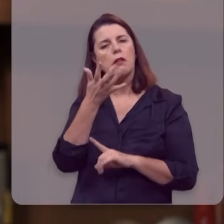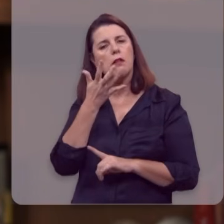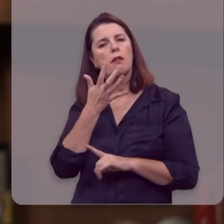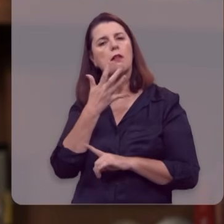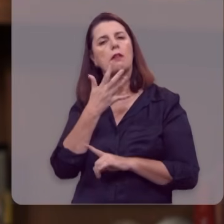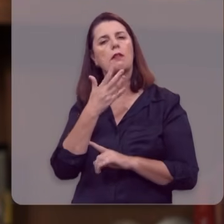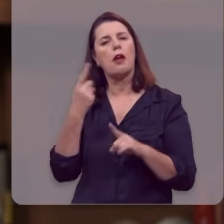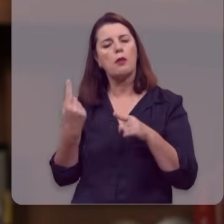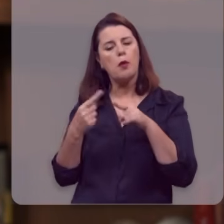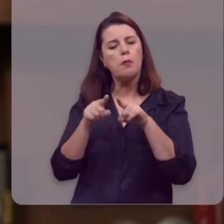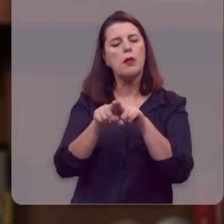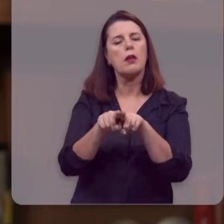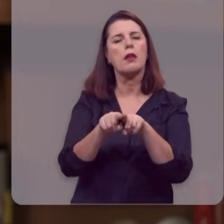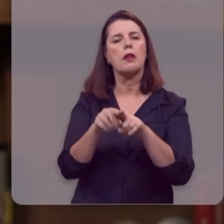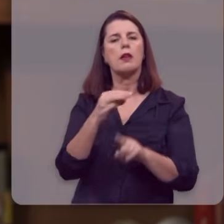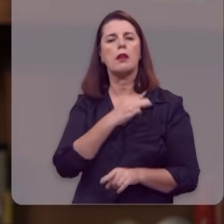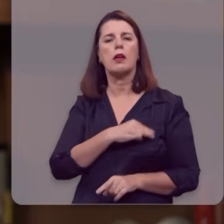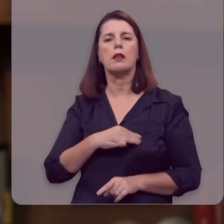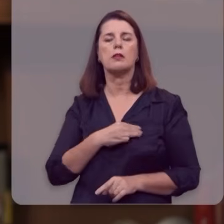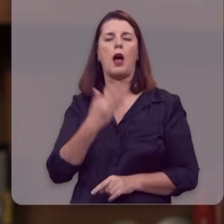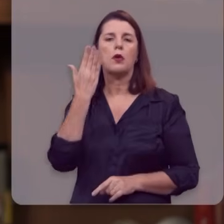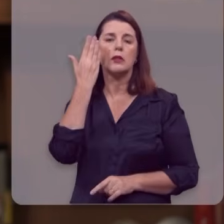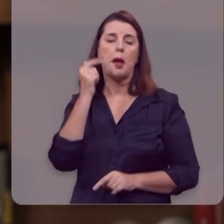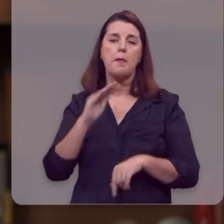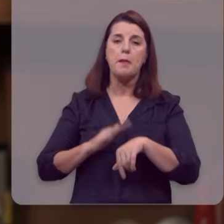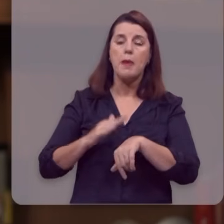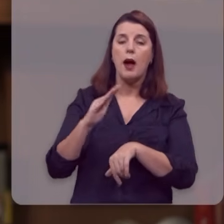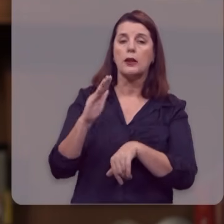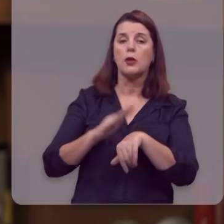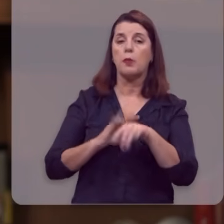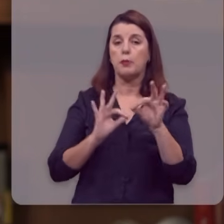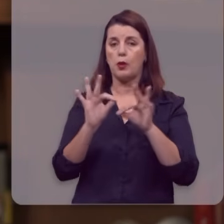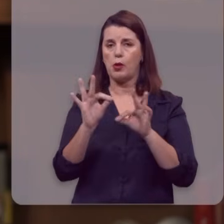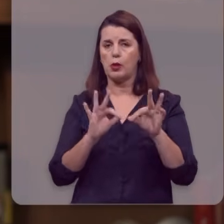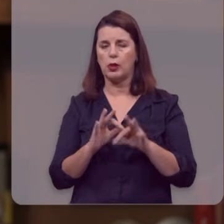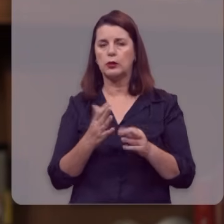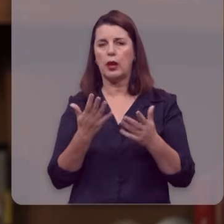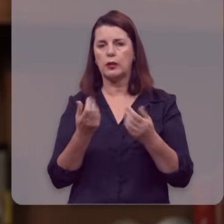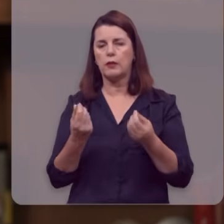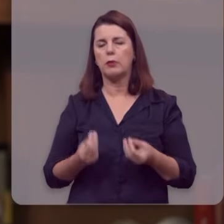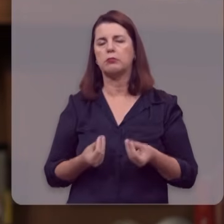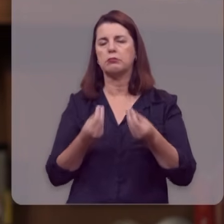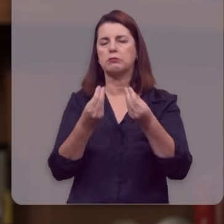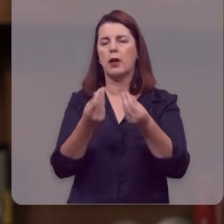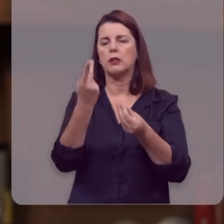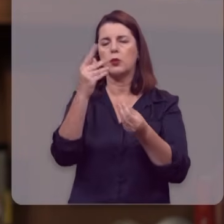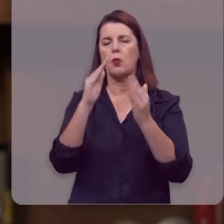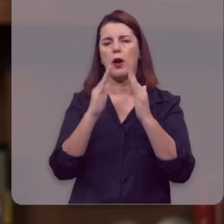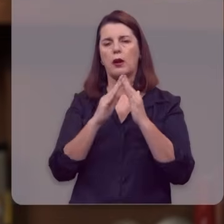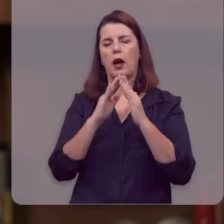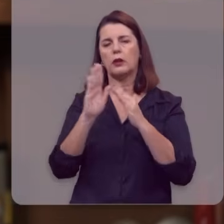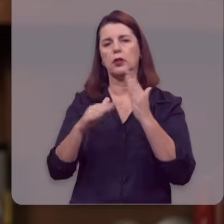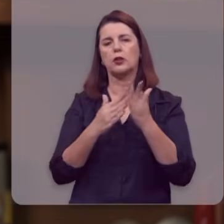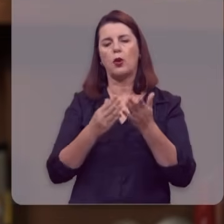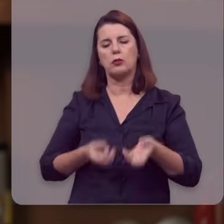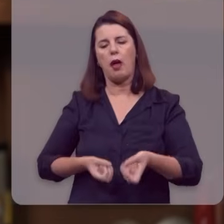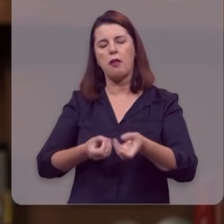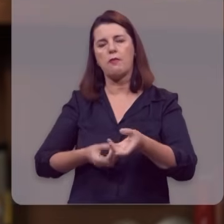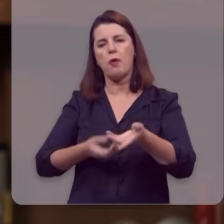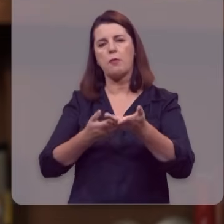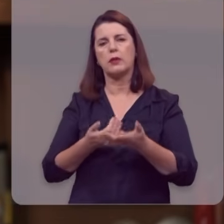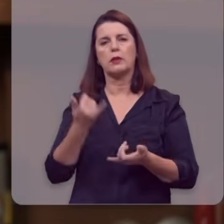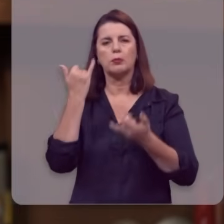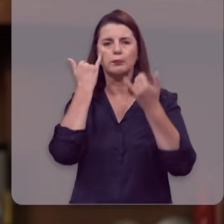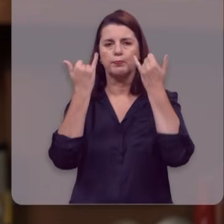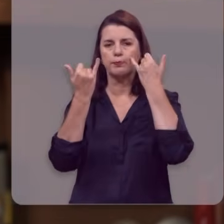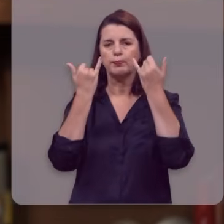você quer ser um parceiro em missão, quer saber um pouco mais sobre esse projeto e a gente vai mandar para você na sua casa todas essas